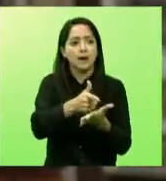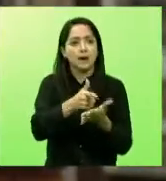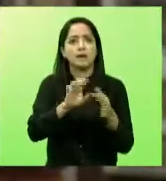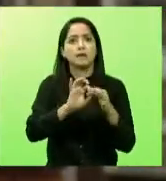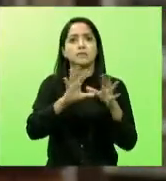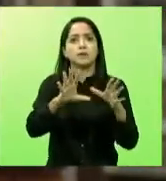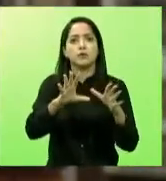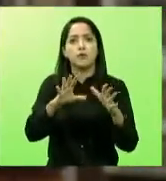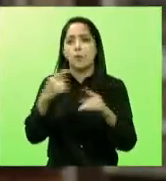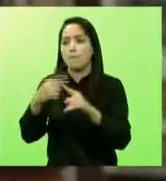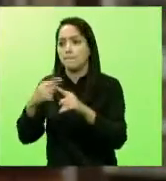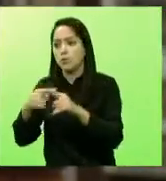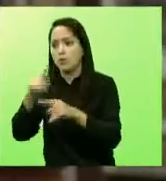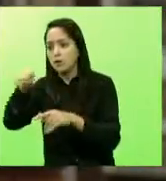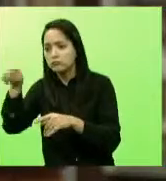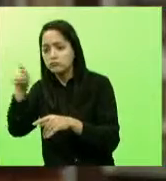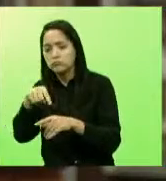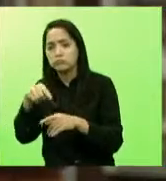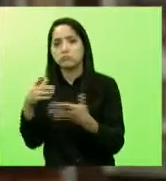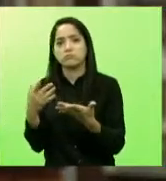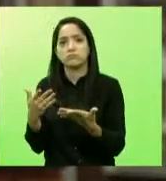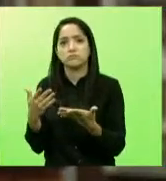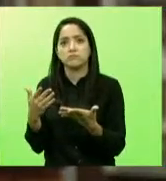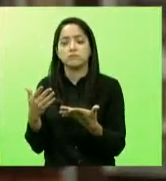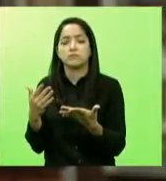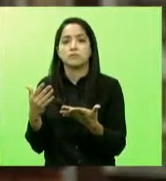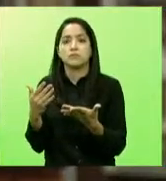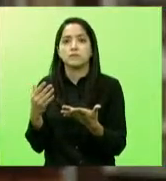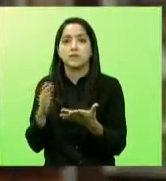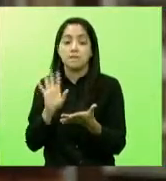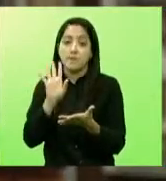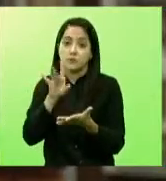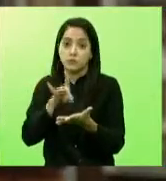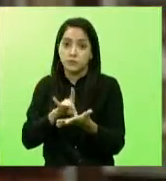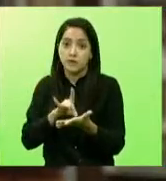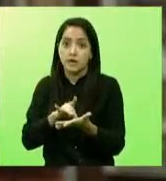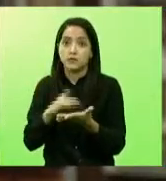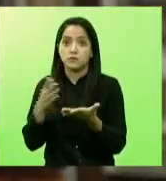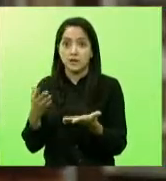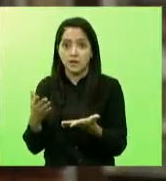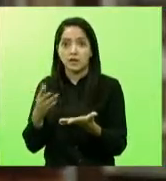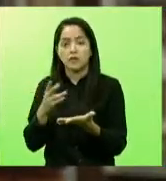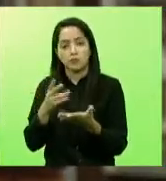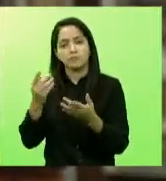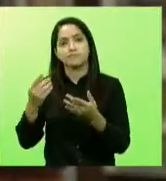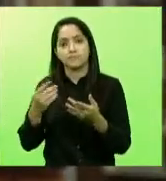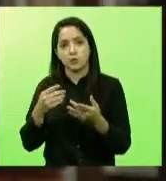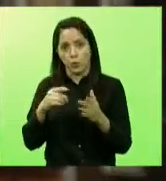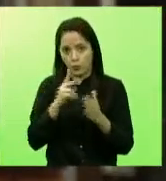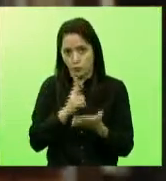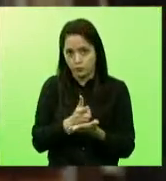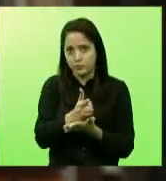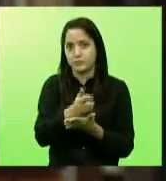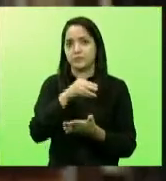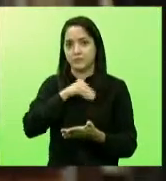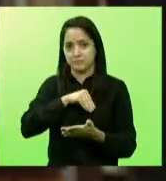que que deixou de pagar, por que não suspendeu. O fato é que eles ainda continuam recebendo.